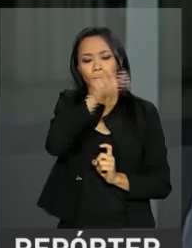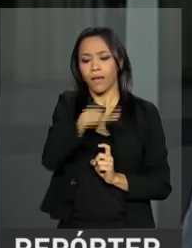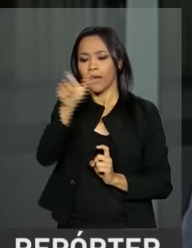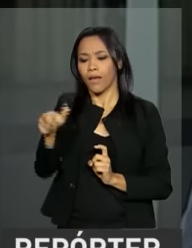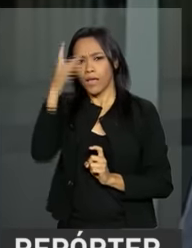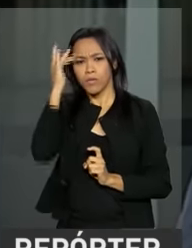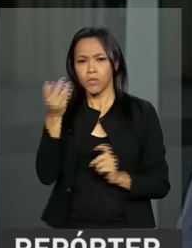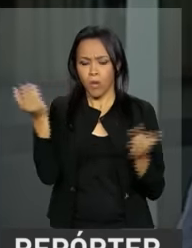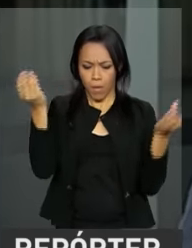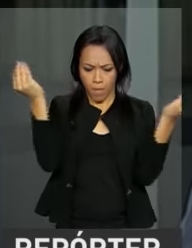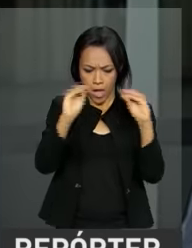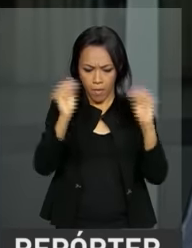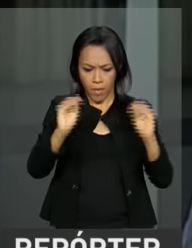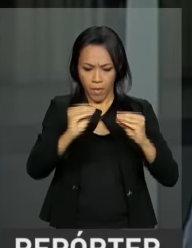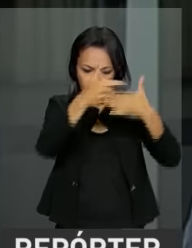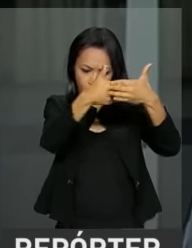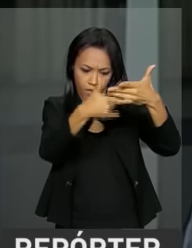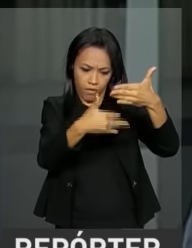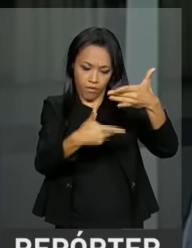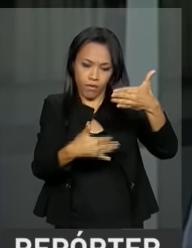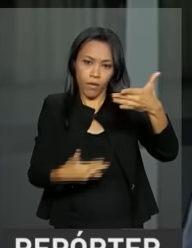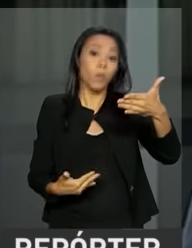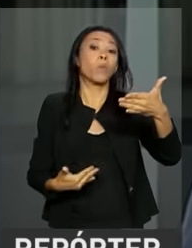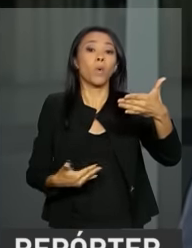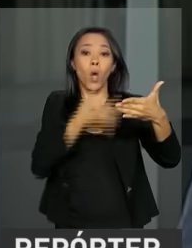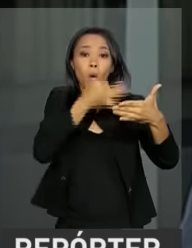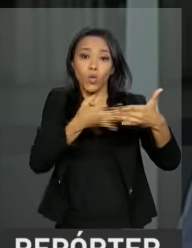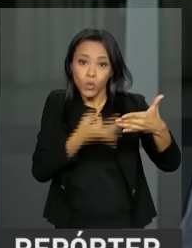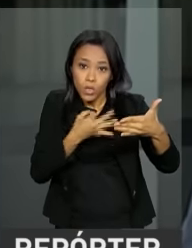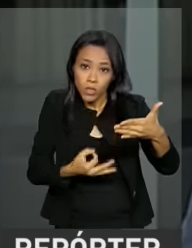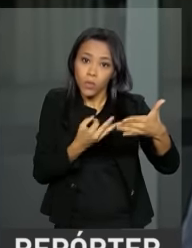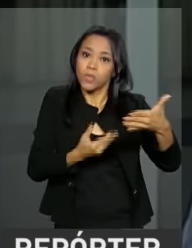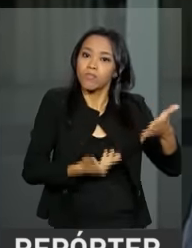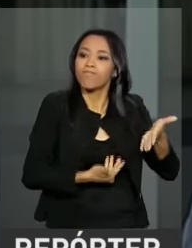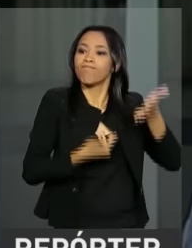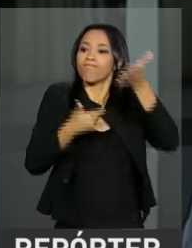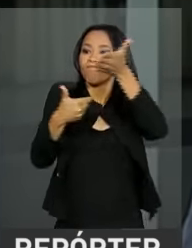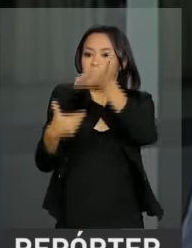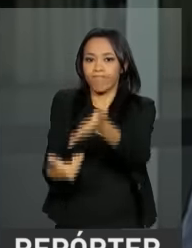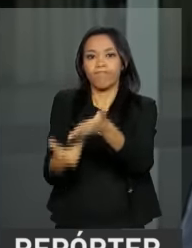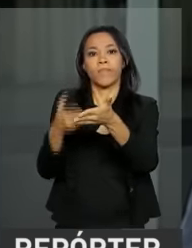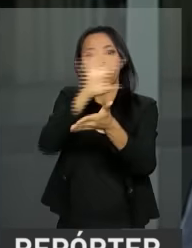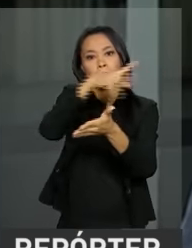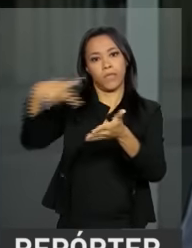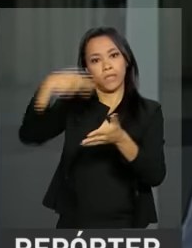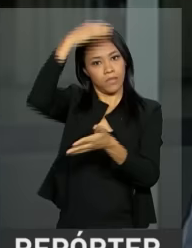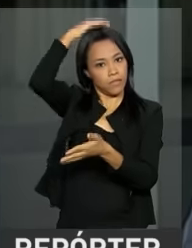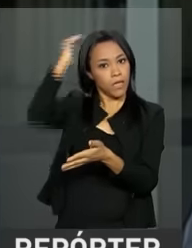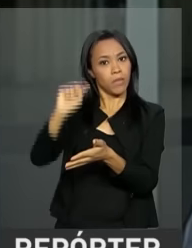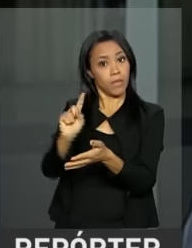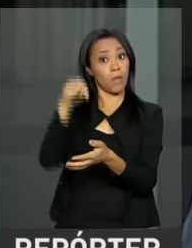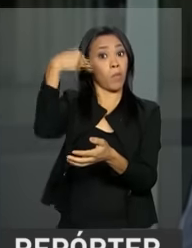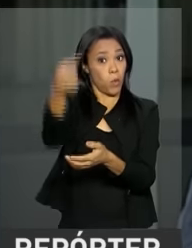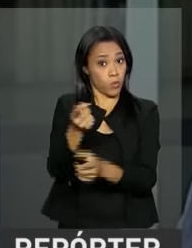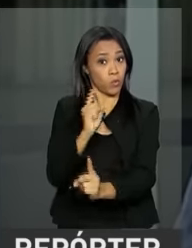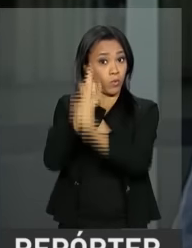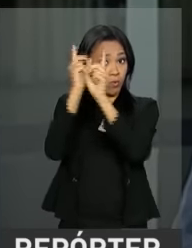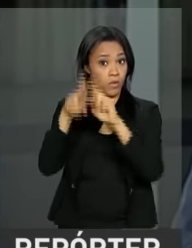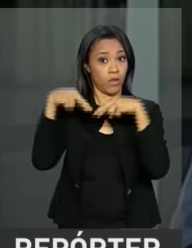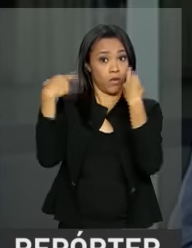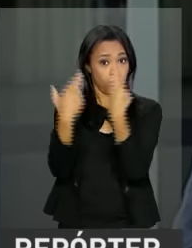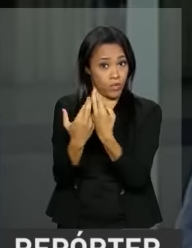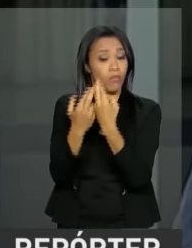aí elaborem uma lista com recomendações e sugestões a serem apresentadas ao presidente Michel Temer na próxima reunião